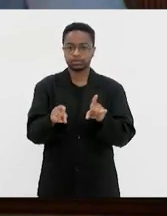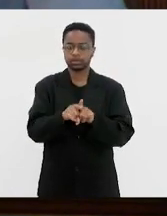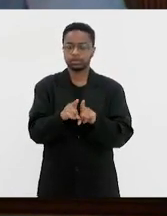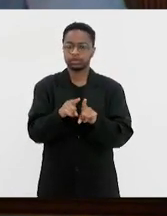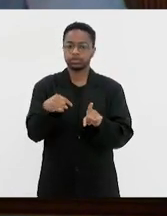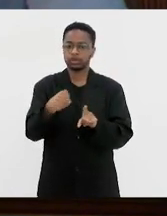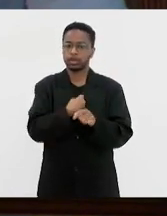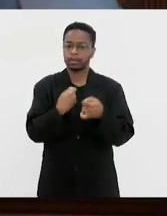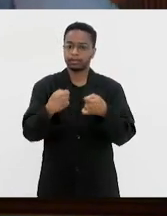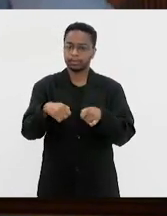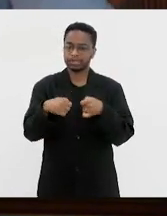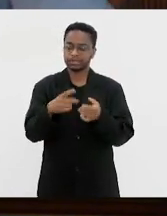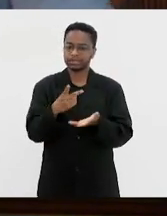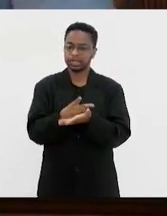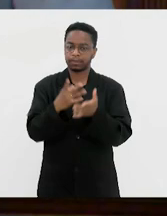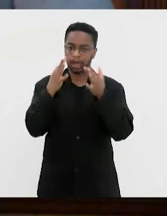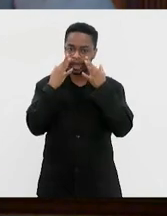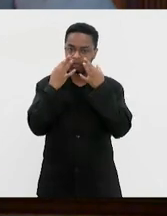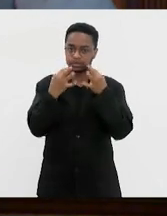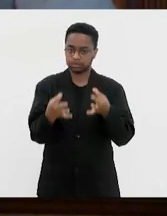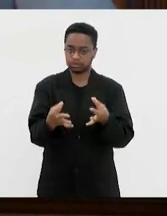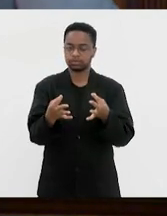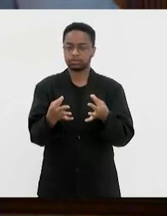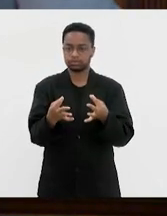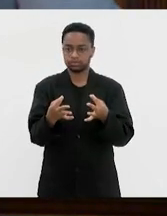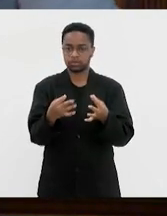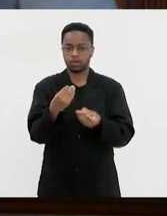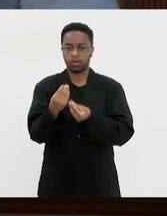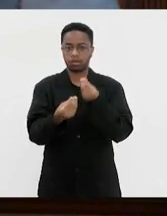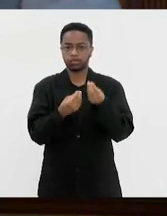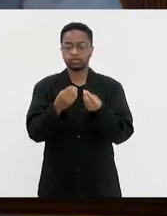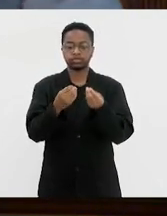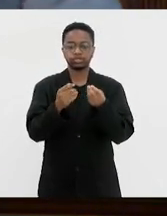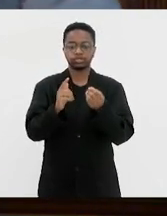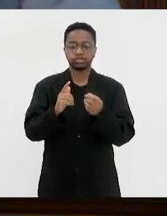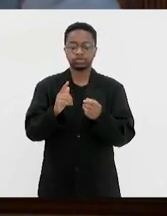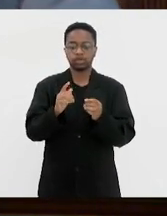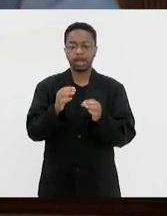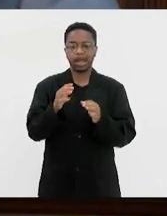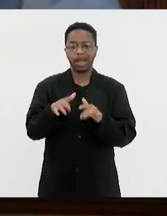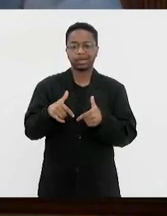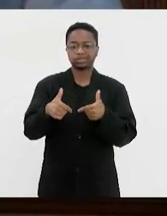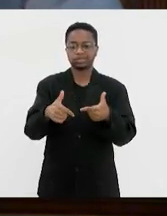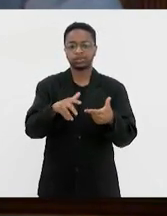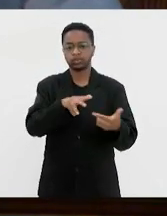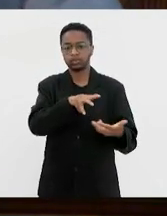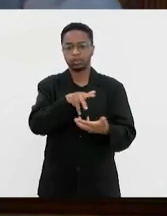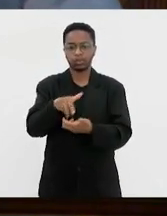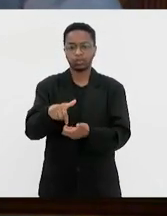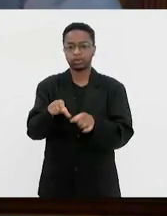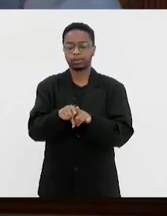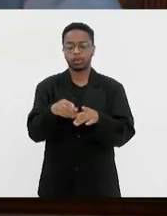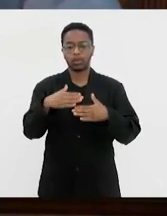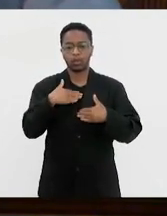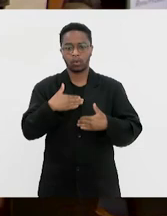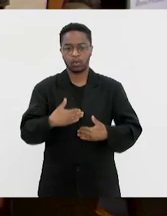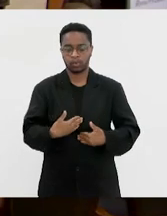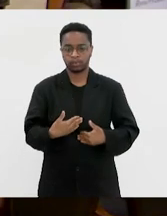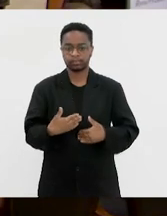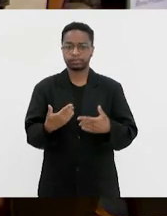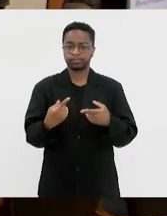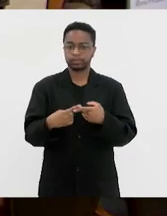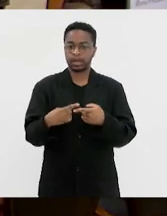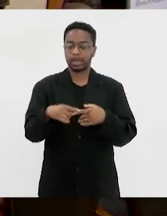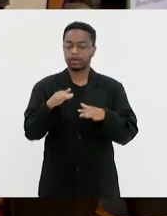ficar muito atentos dos gestos, do que o mundo fala, do que o corpo fala. Em algum momento,